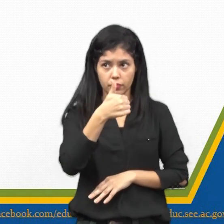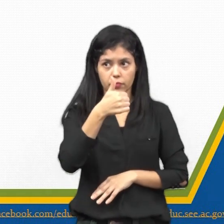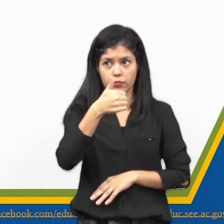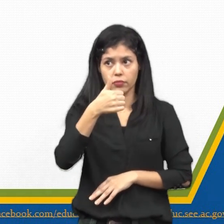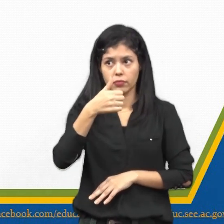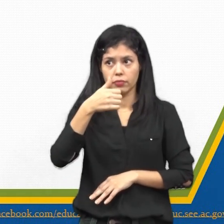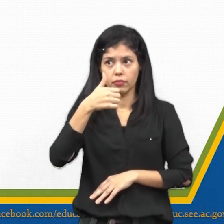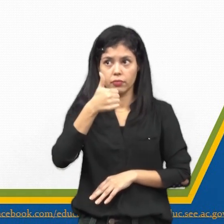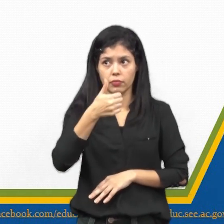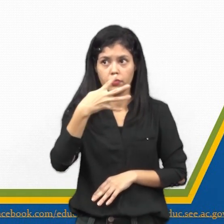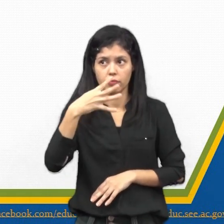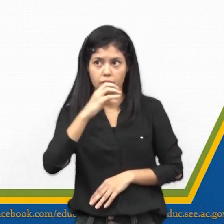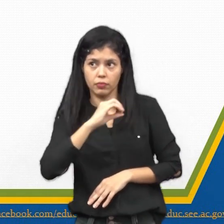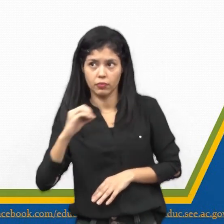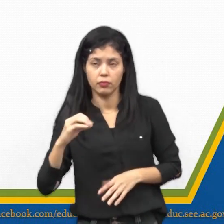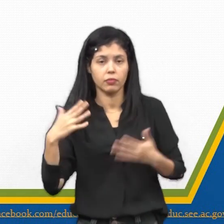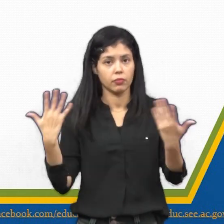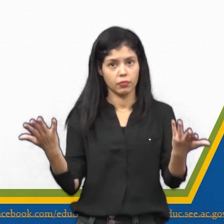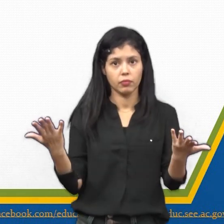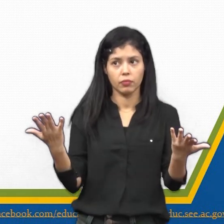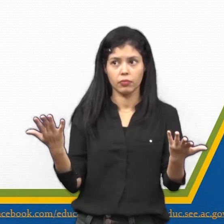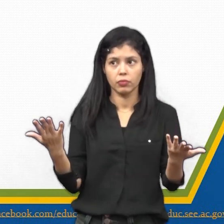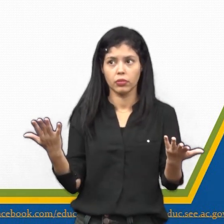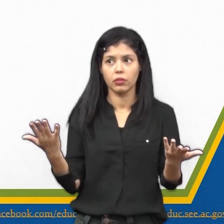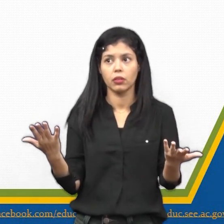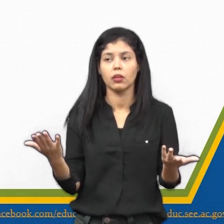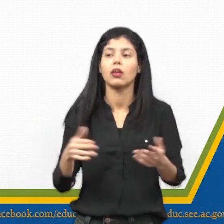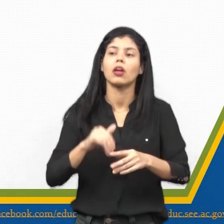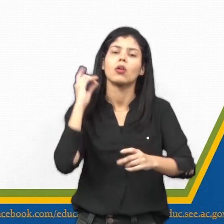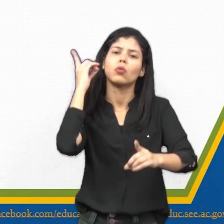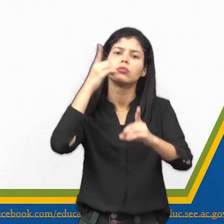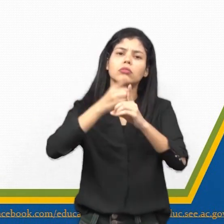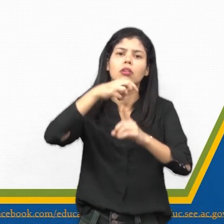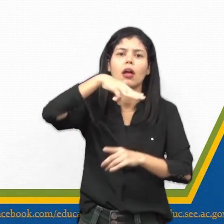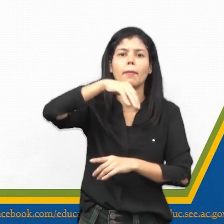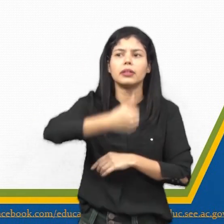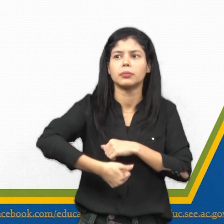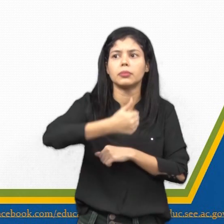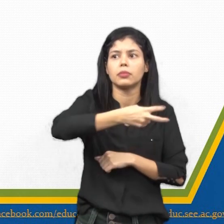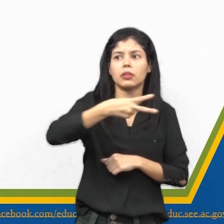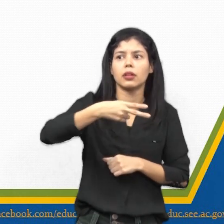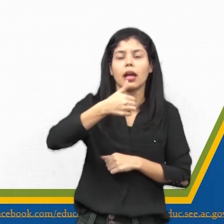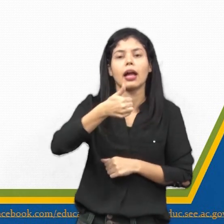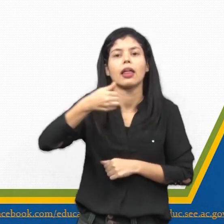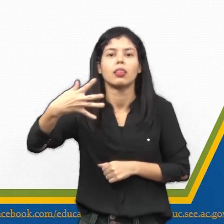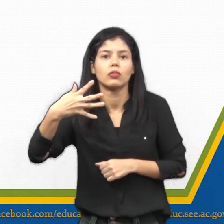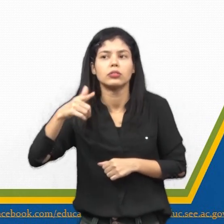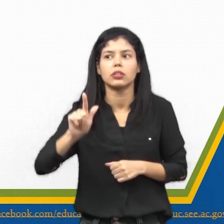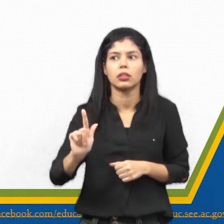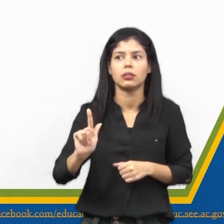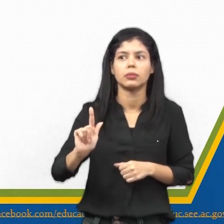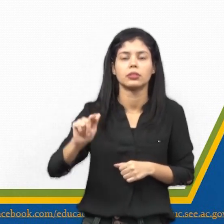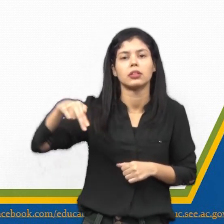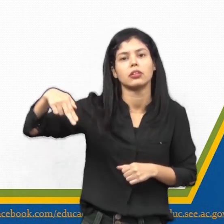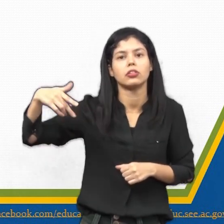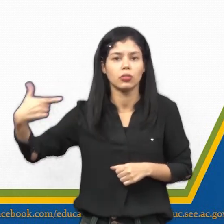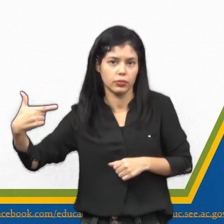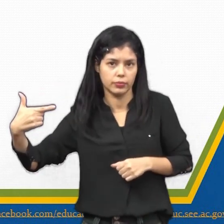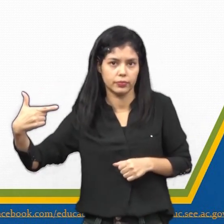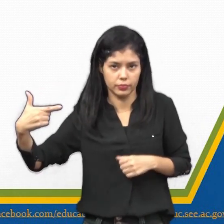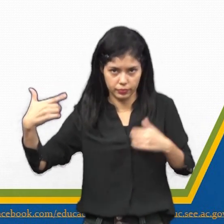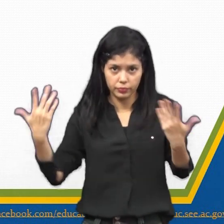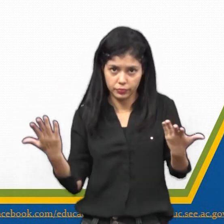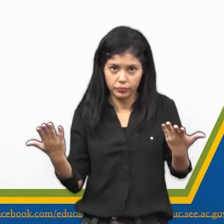Kelvin. Então, fazendo-se os devidos cálculos, nós encontramos uma massa do gás de 14 gramas de